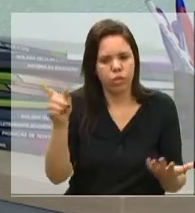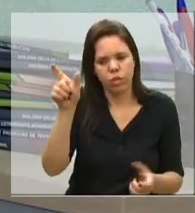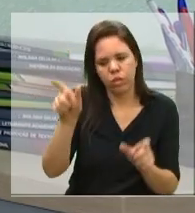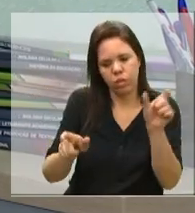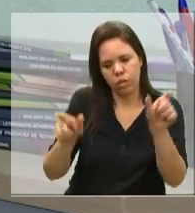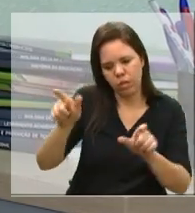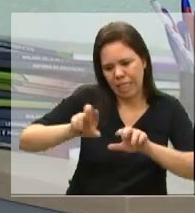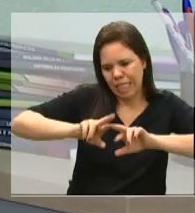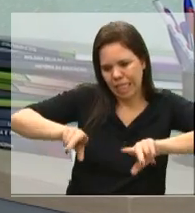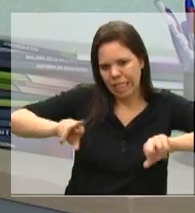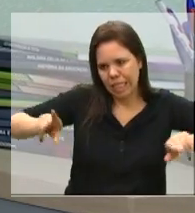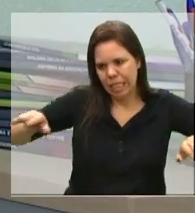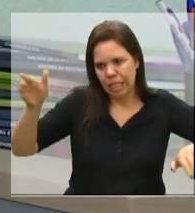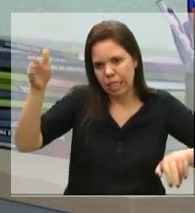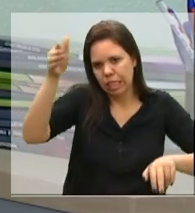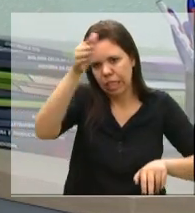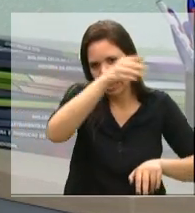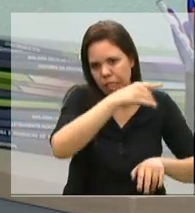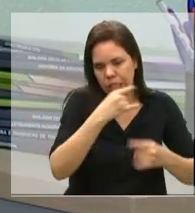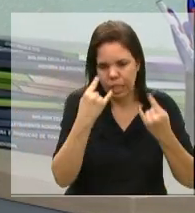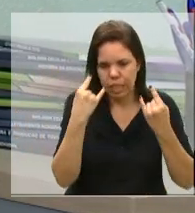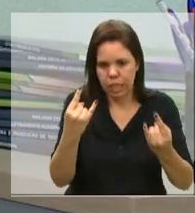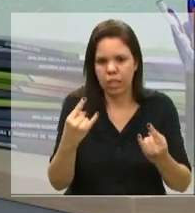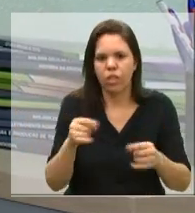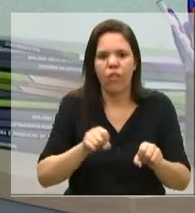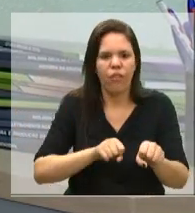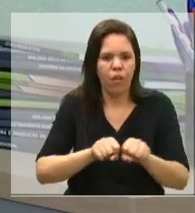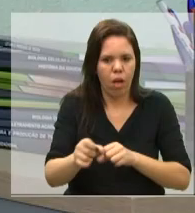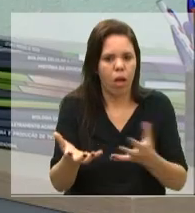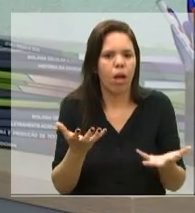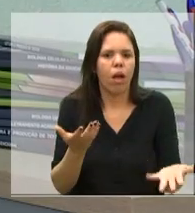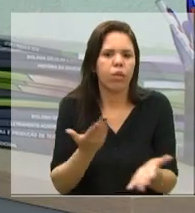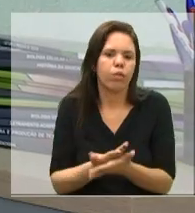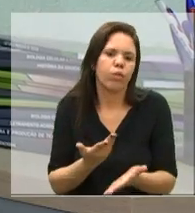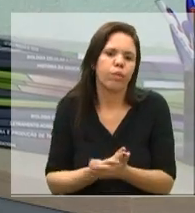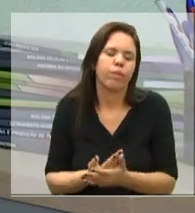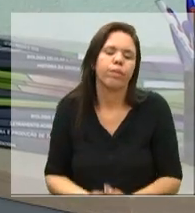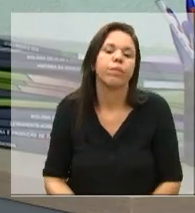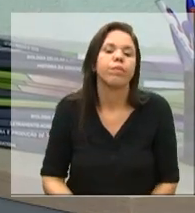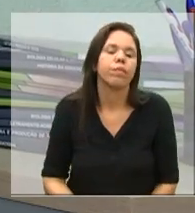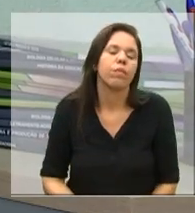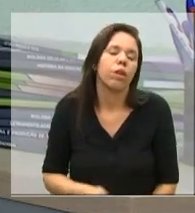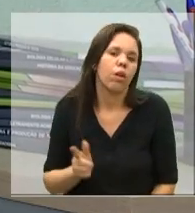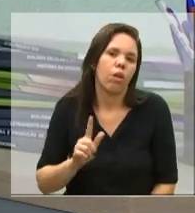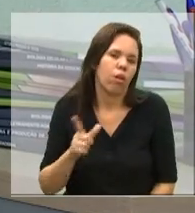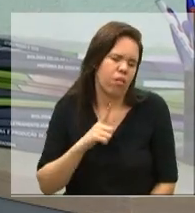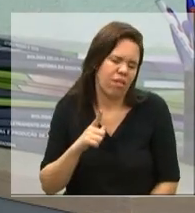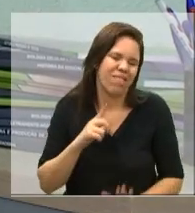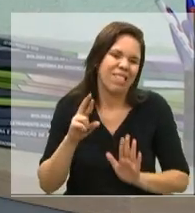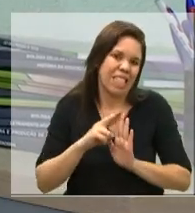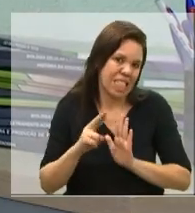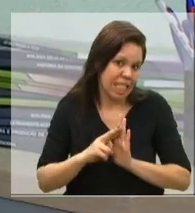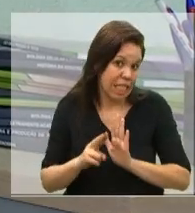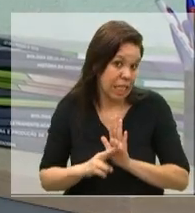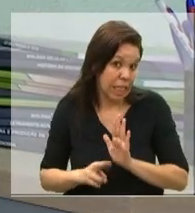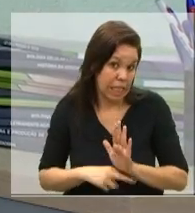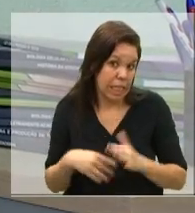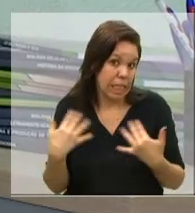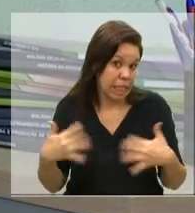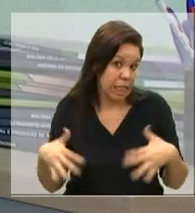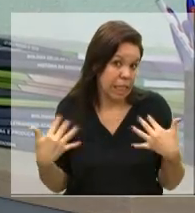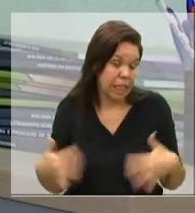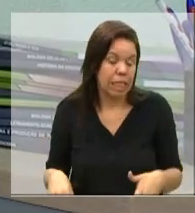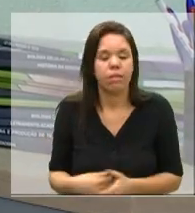pessoas de diversos interesses e formações queiram estudar. Né? Mas, claro, tudo isso tem regra, tudo isso